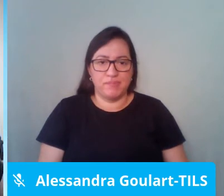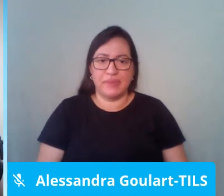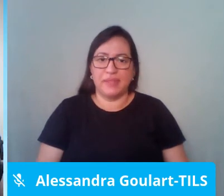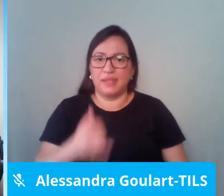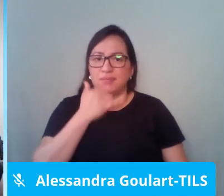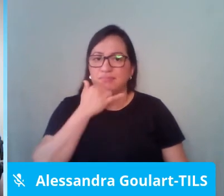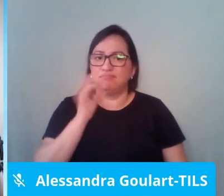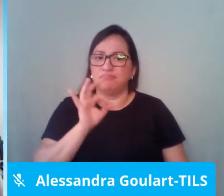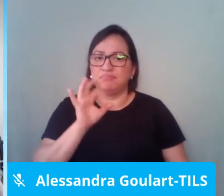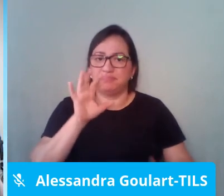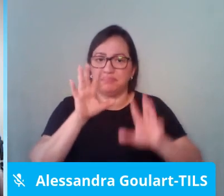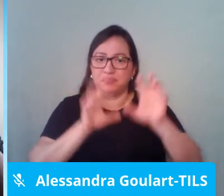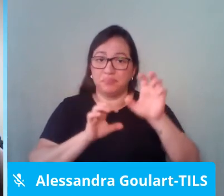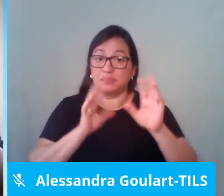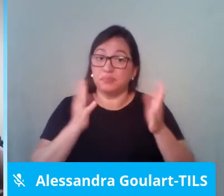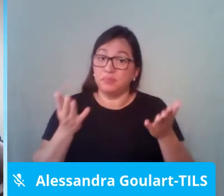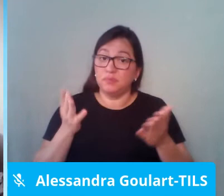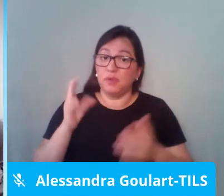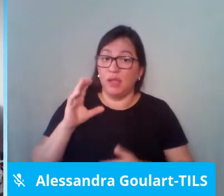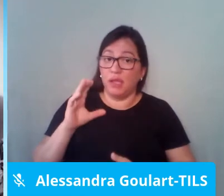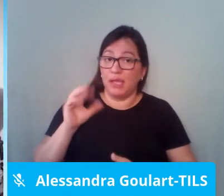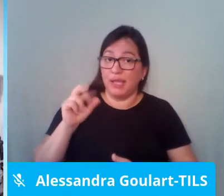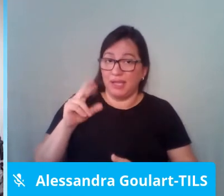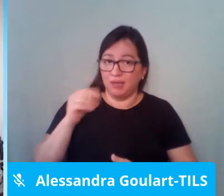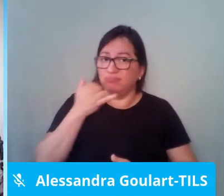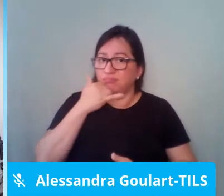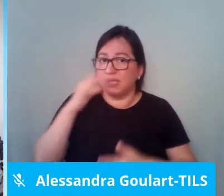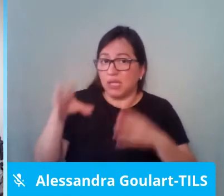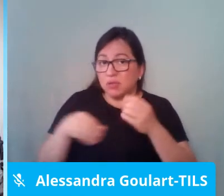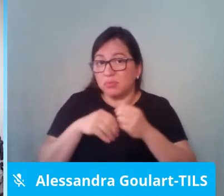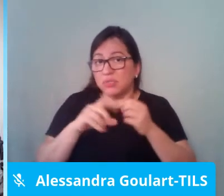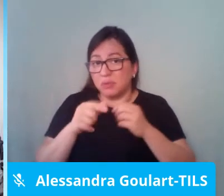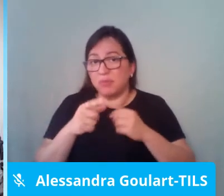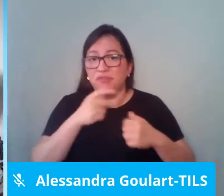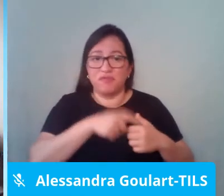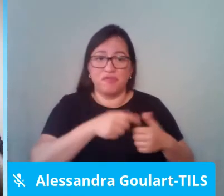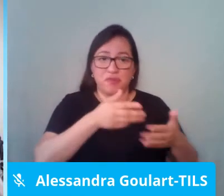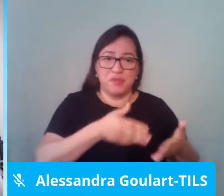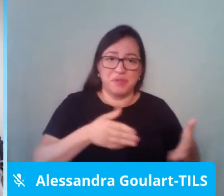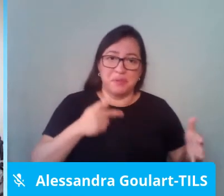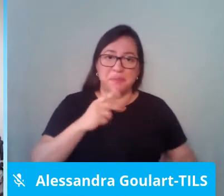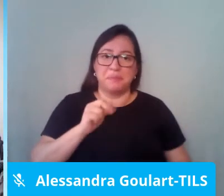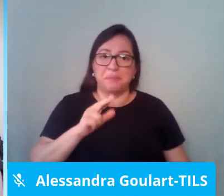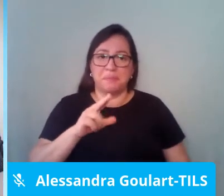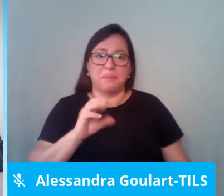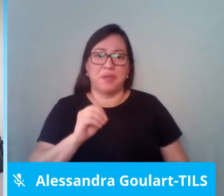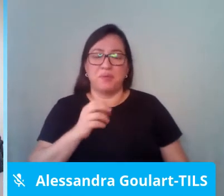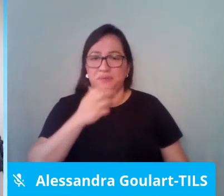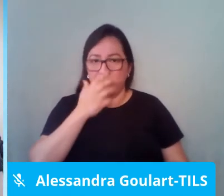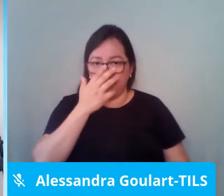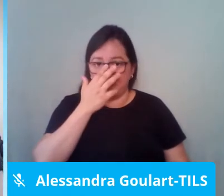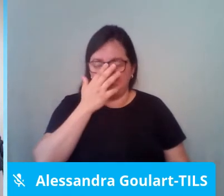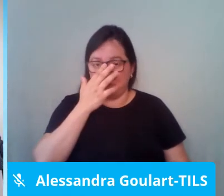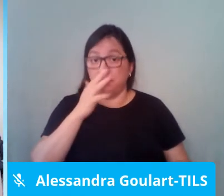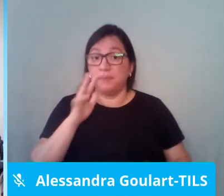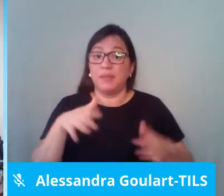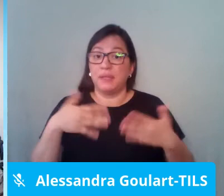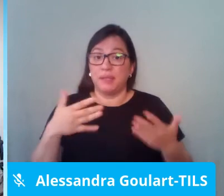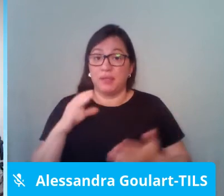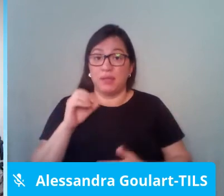Quem sabe tu comenta um pouquinho, Carol, e daí depois a gente devolve a palavra pro Paulo.